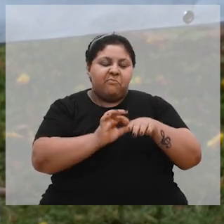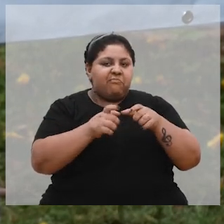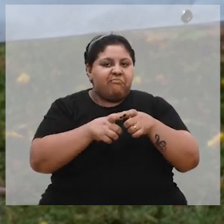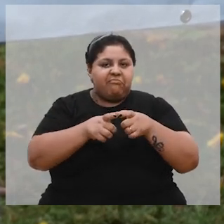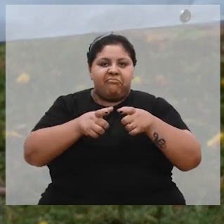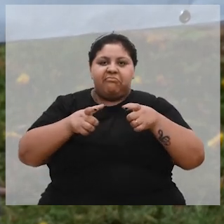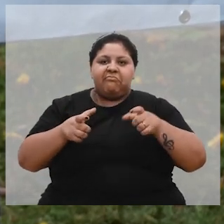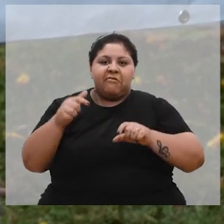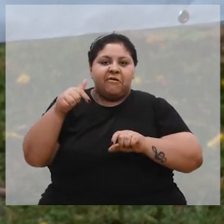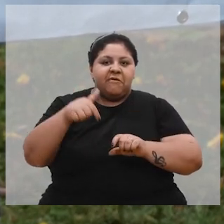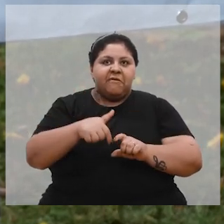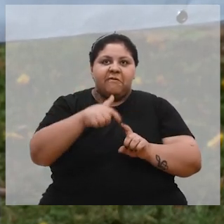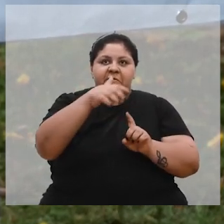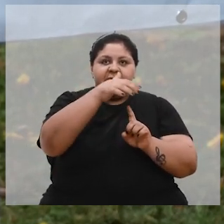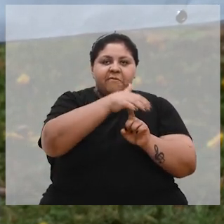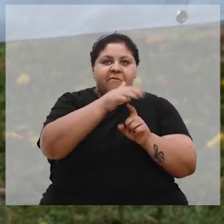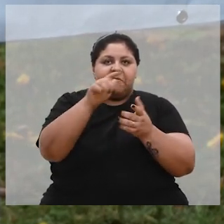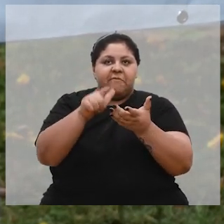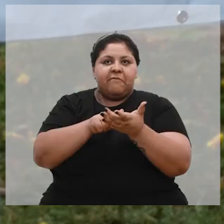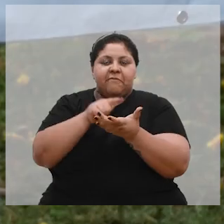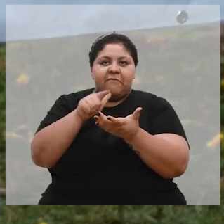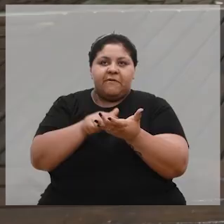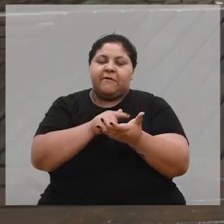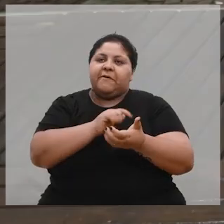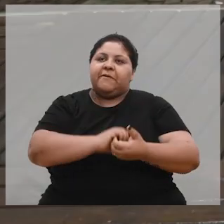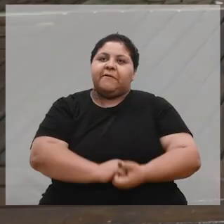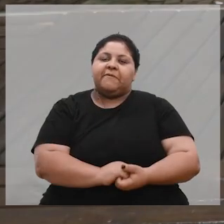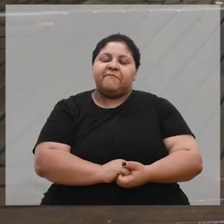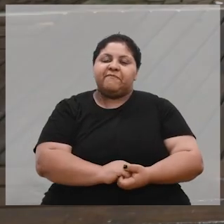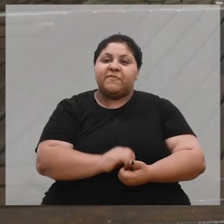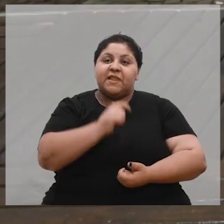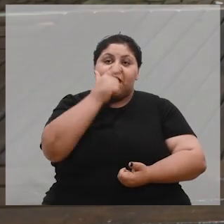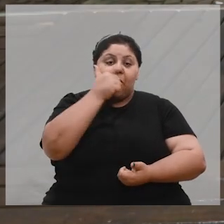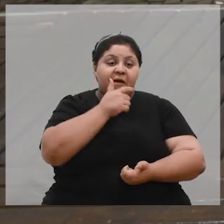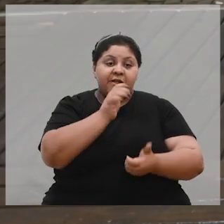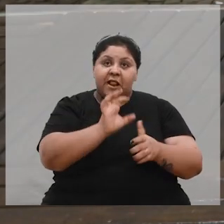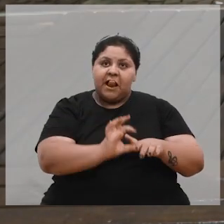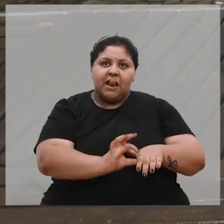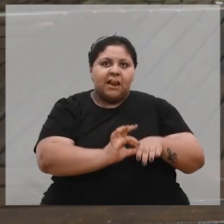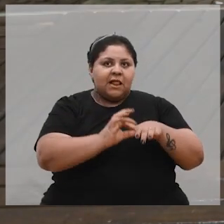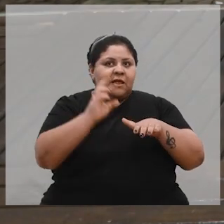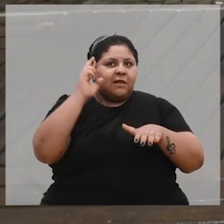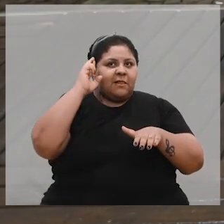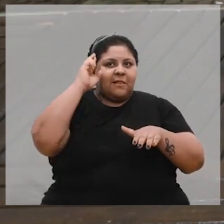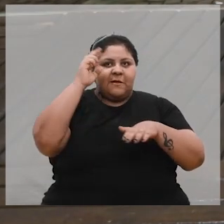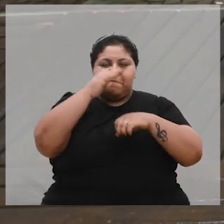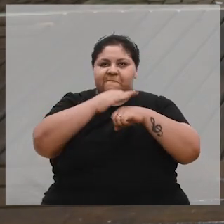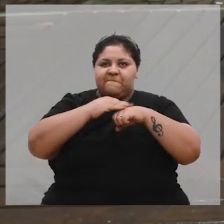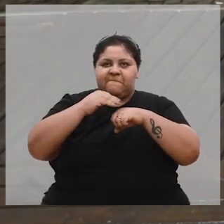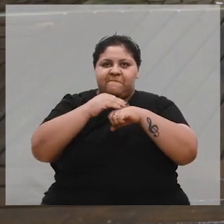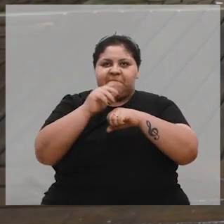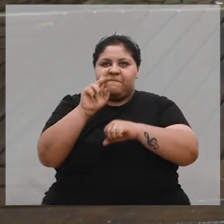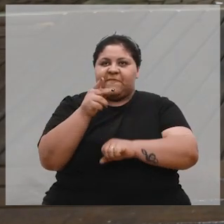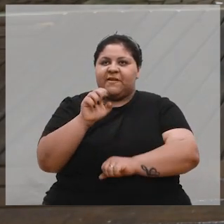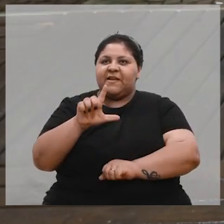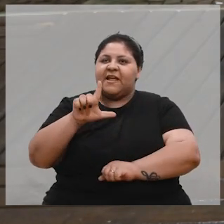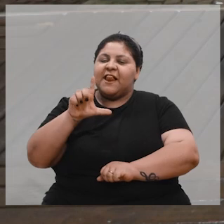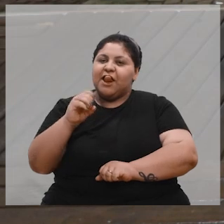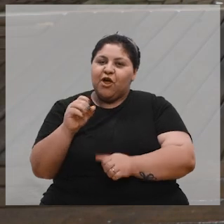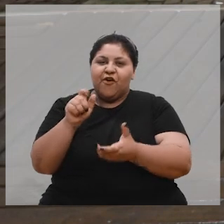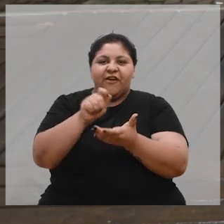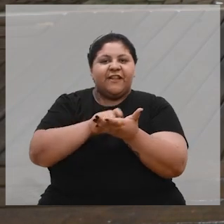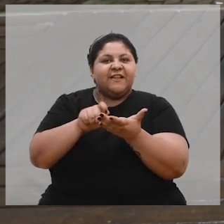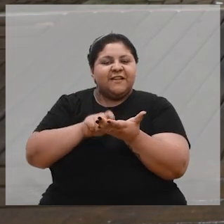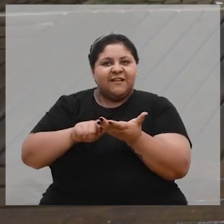maiores autoridades desta edição da Feira do Livro. Digamos assim, a patrona aqui, nossa queridíssima Elô